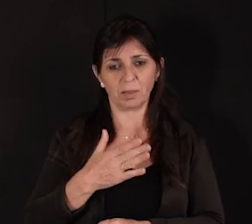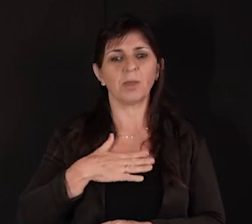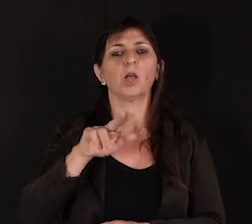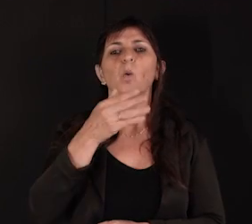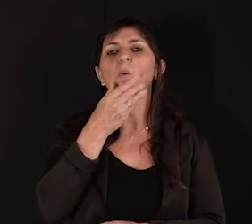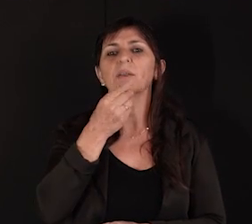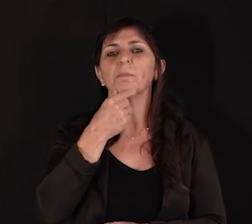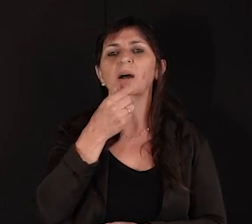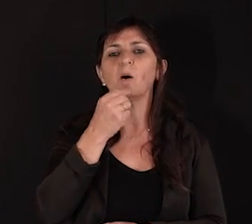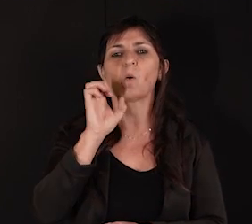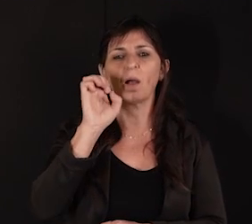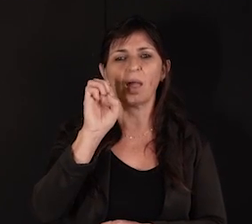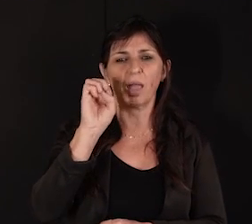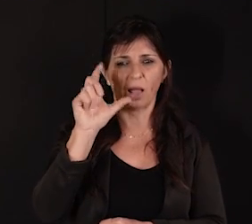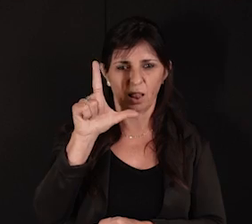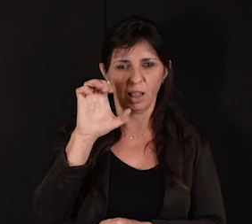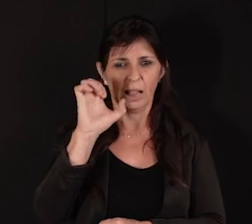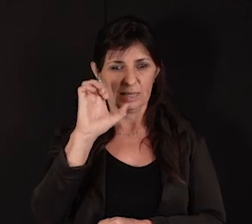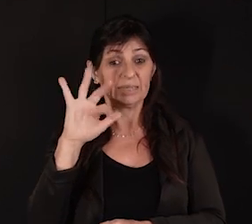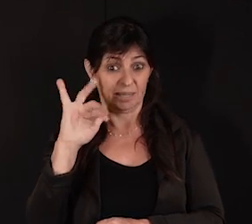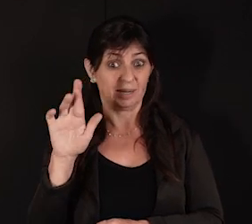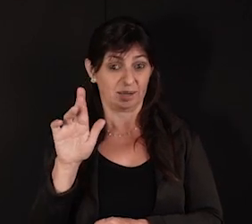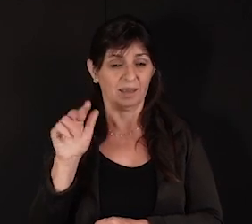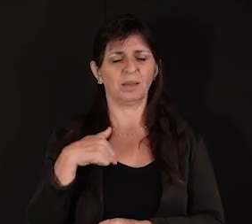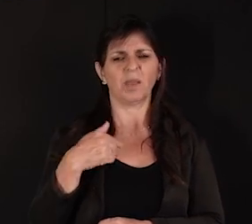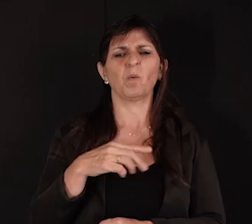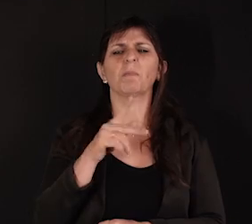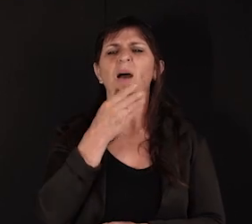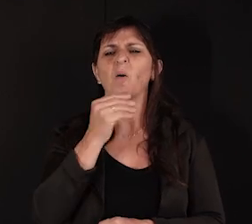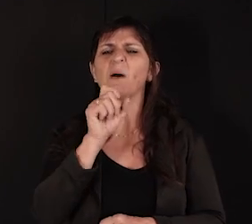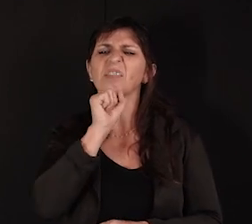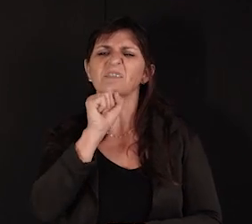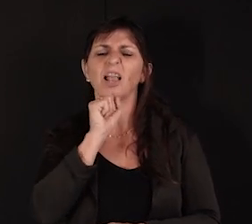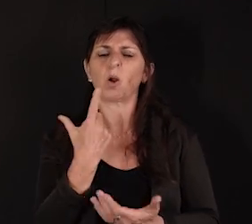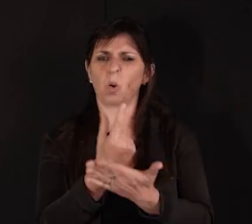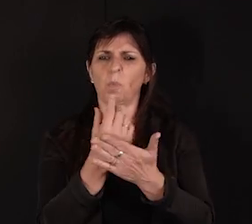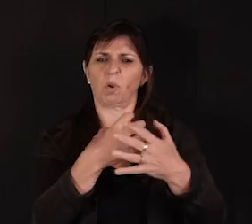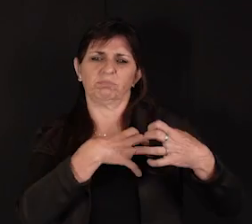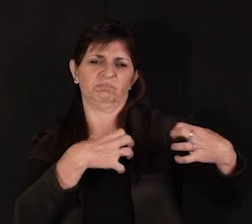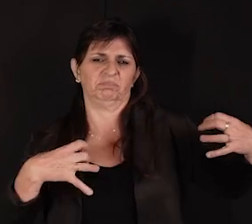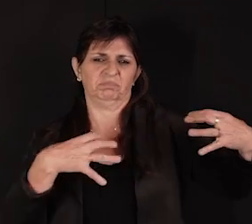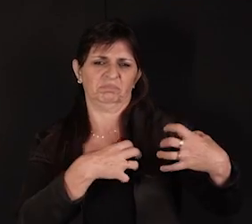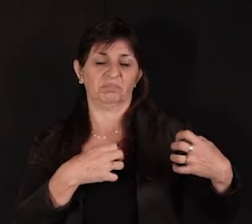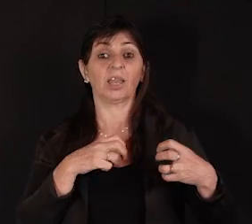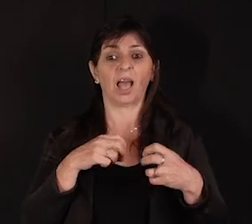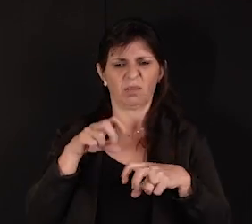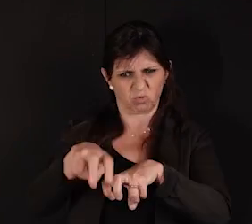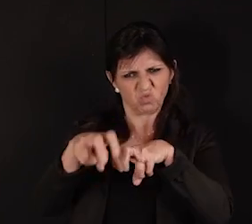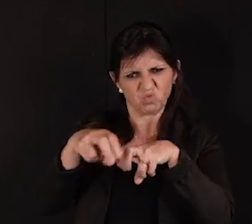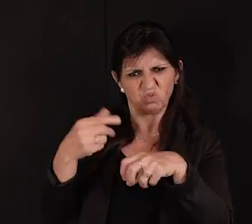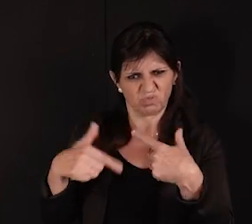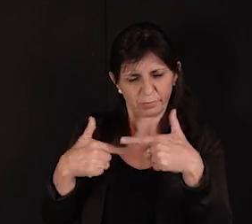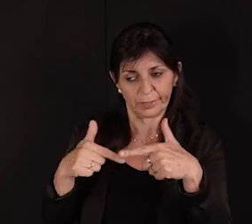irmão, Leocir, o meu irmão mais velho, que ele comprou a gaita para ele aprender, ele ia para a roça. Enquanto ele estava na roça, eu